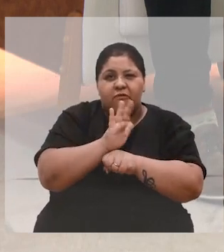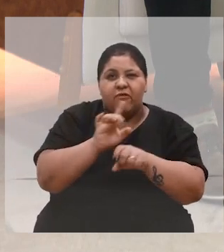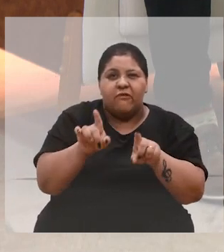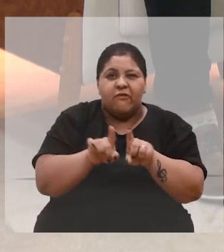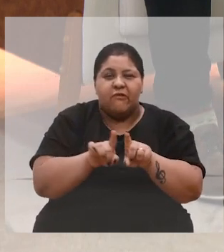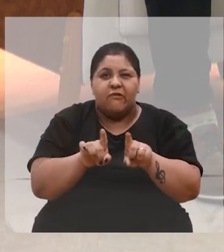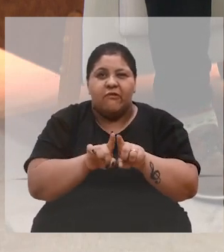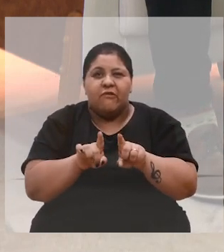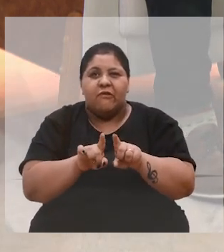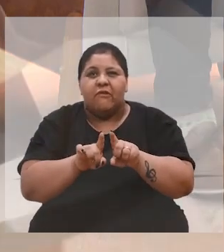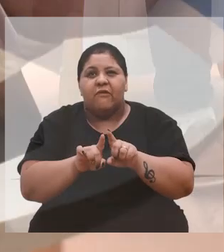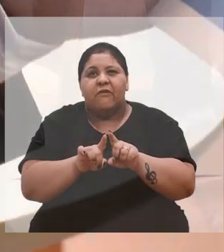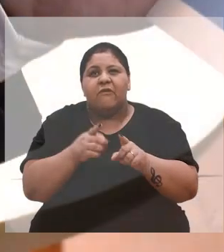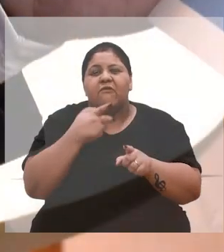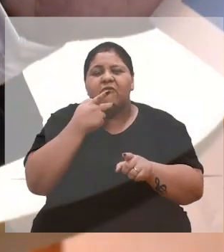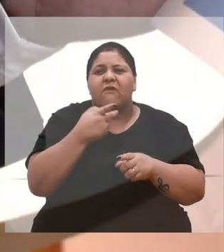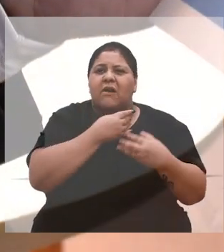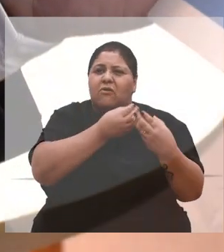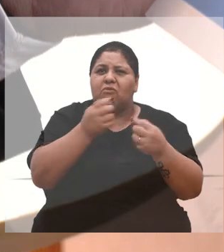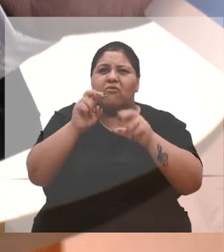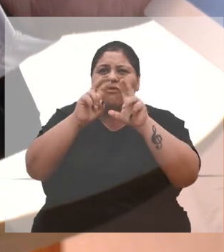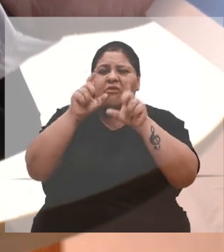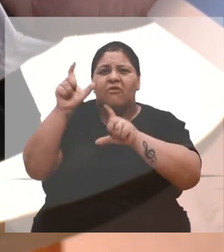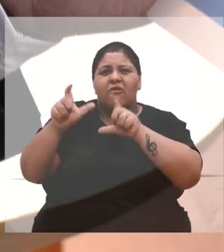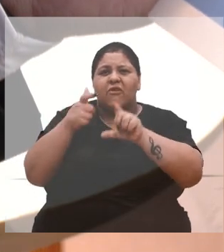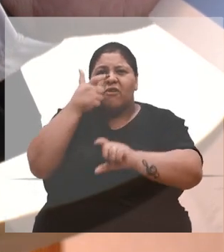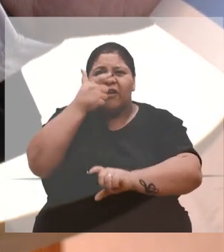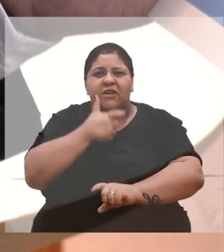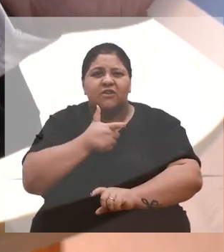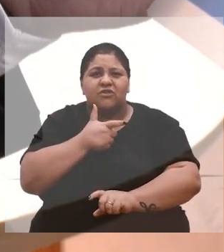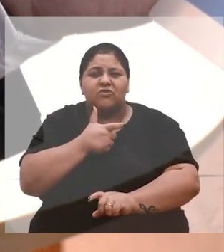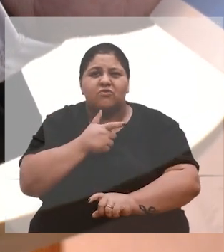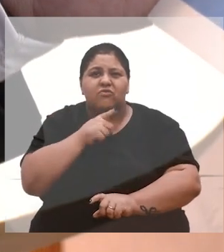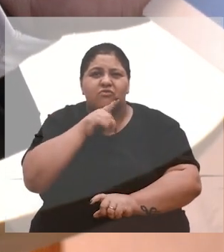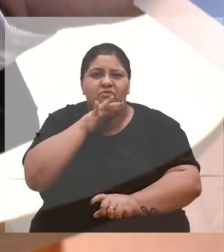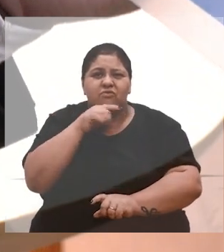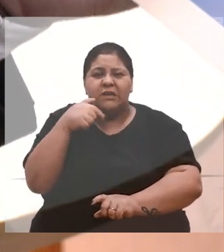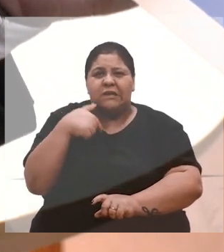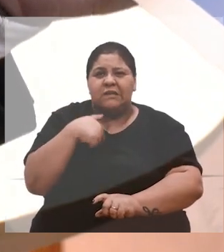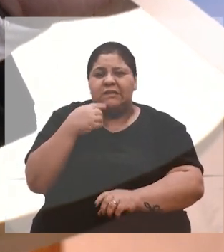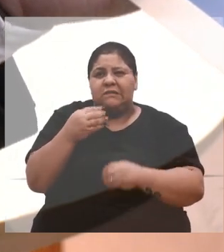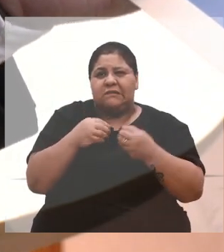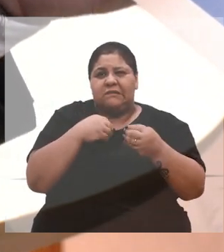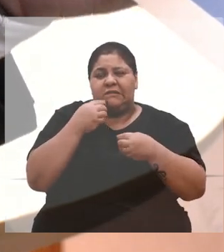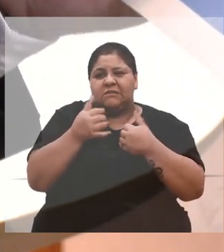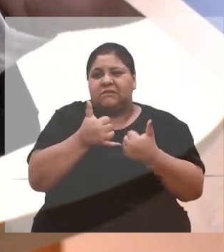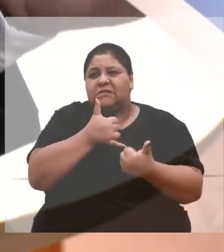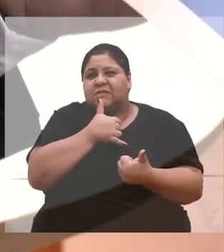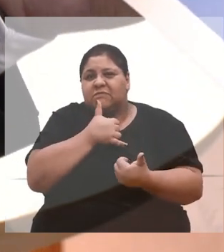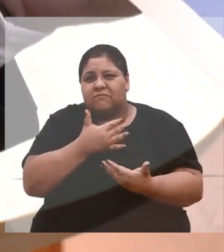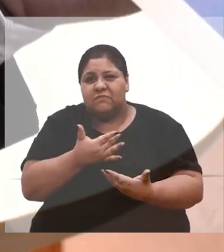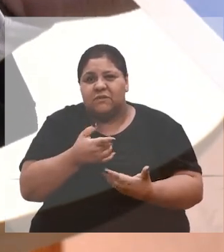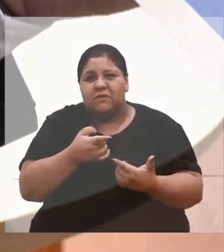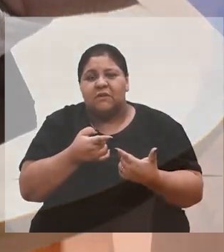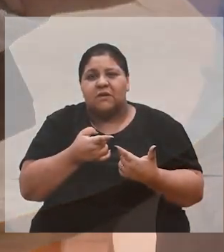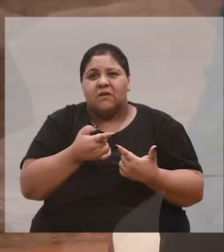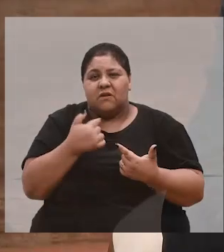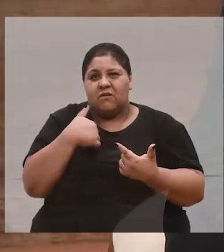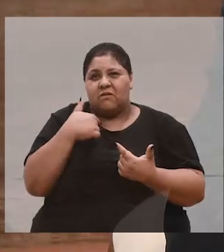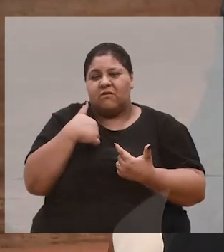Até aqui tem um trecho que diz: falo tanto sobre isso que as pessoas acham ruim. Isso me deixa um pouco triste. Mas